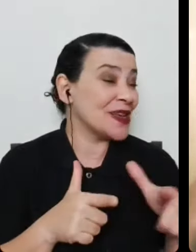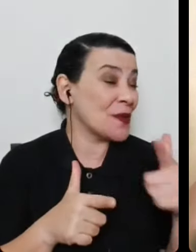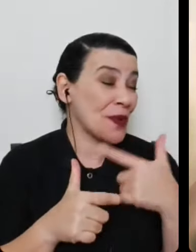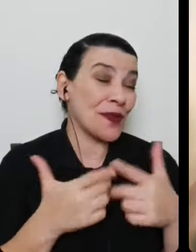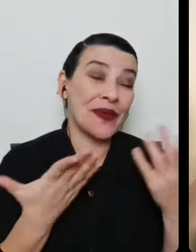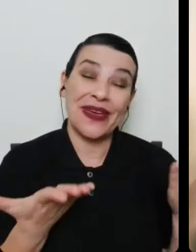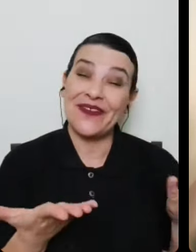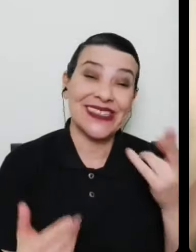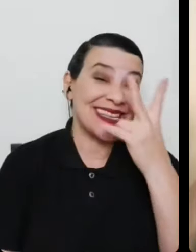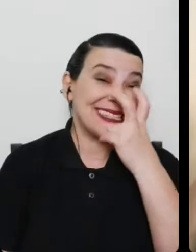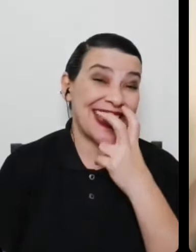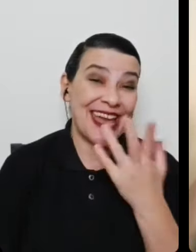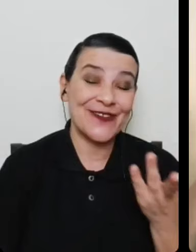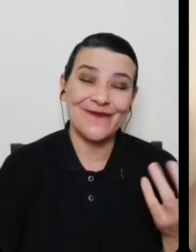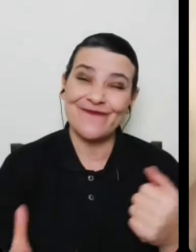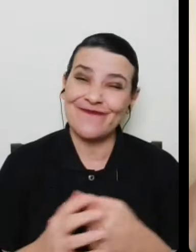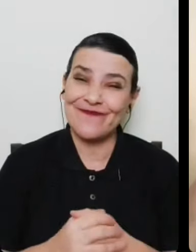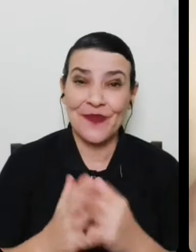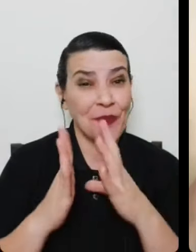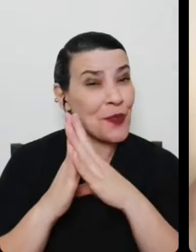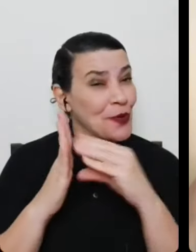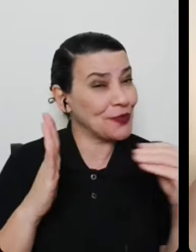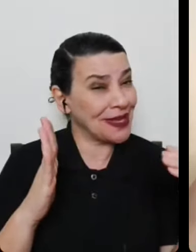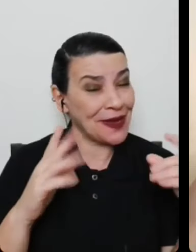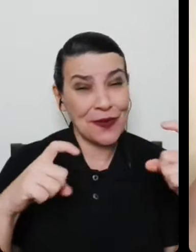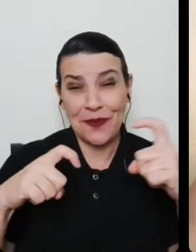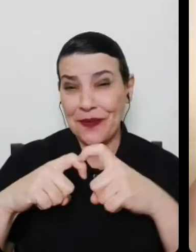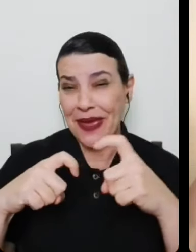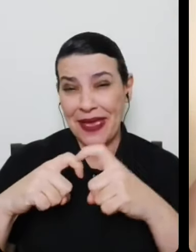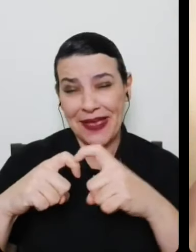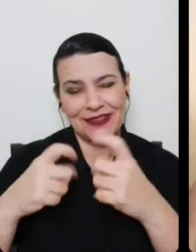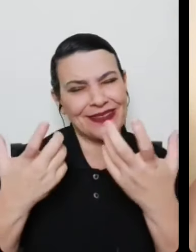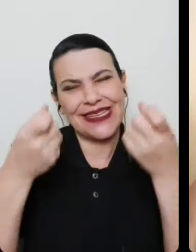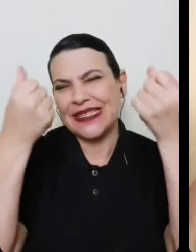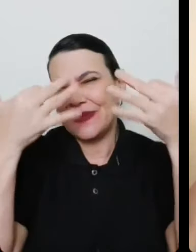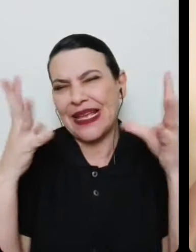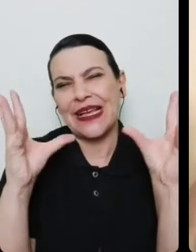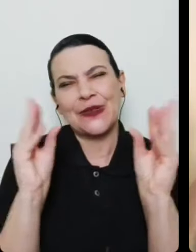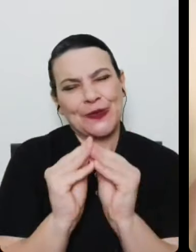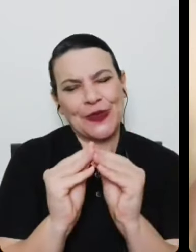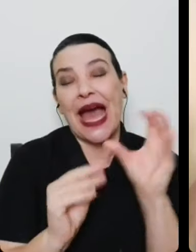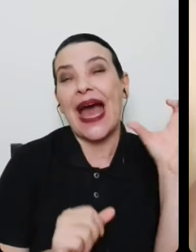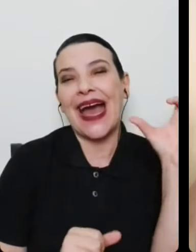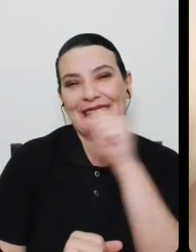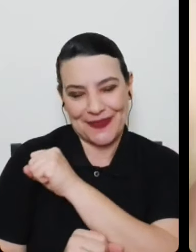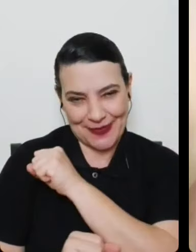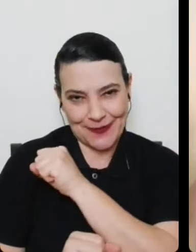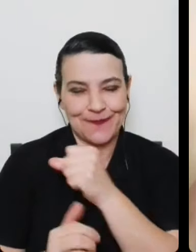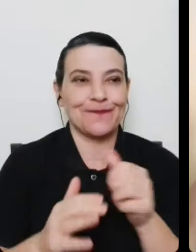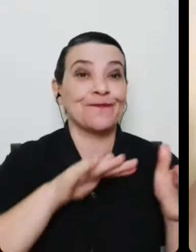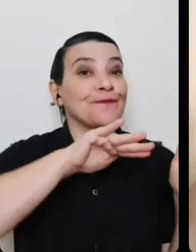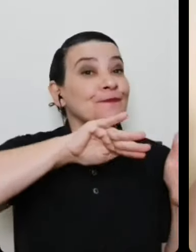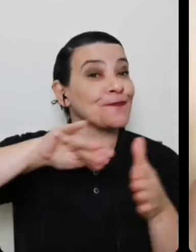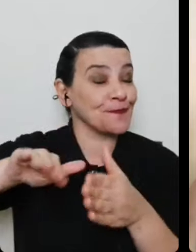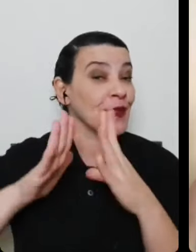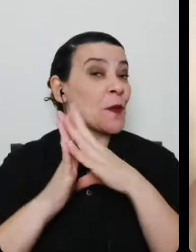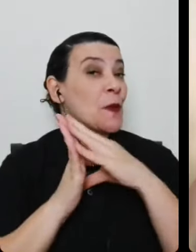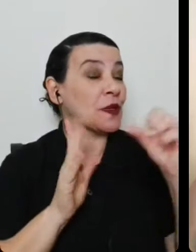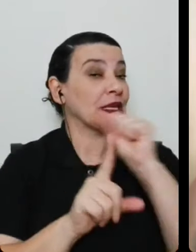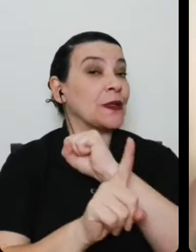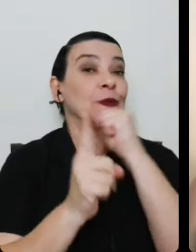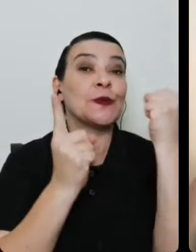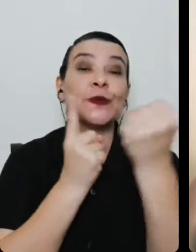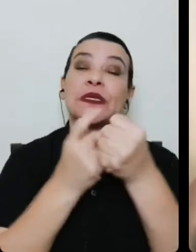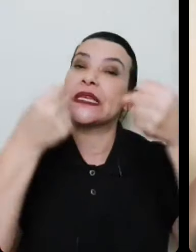enxerga. Esse é o modelo biomédico, a grosso modo, explicando rápido, é isso. O modelo social vai dizer o seguinte: